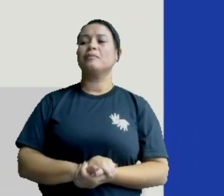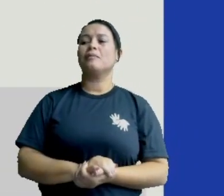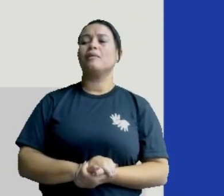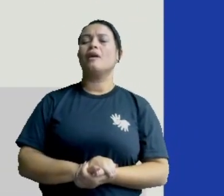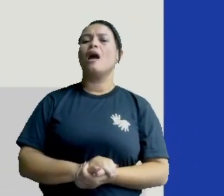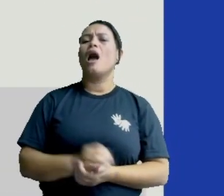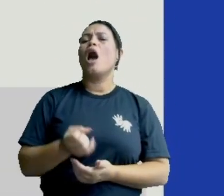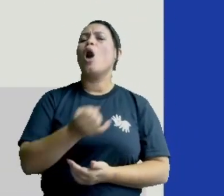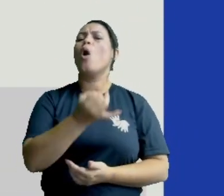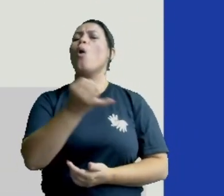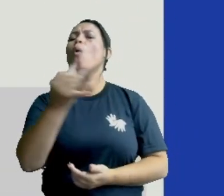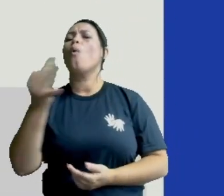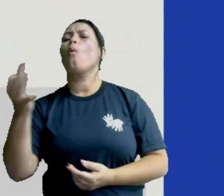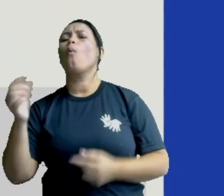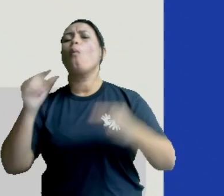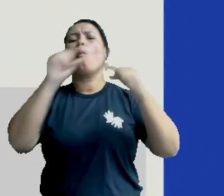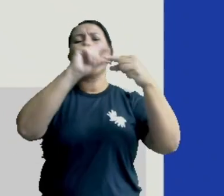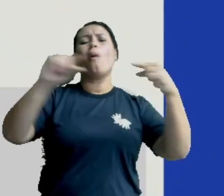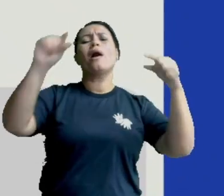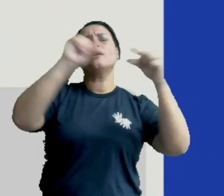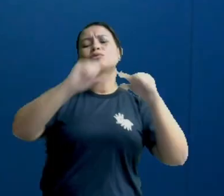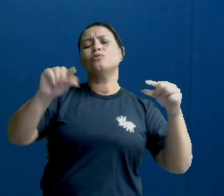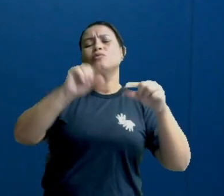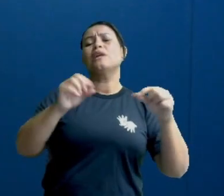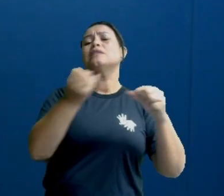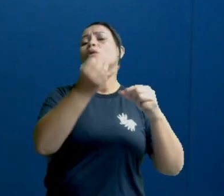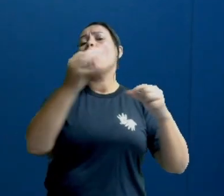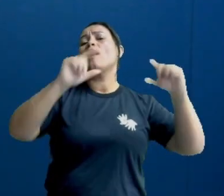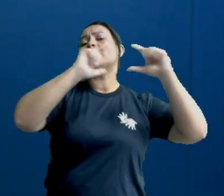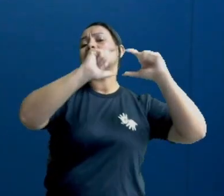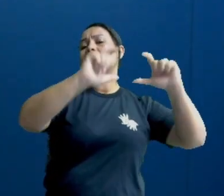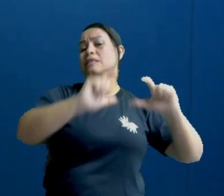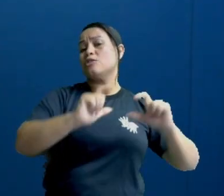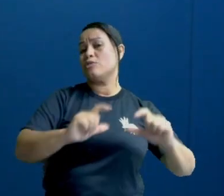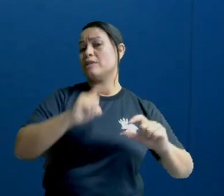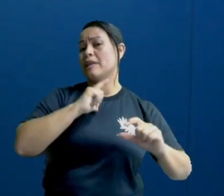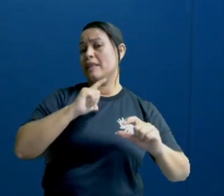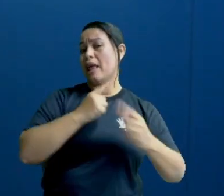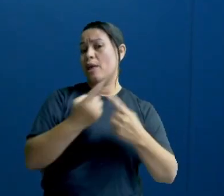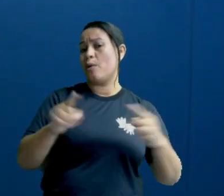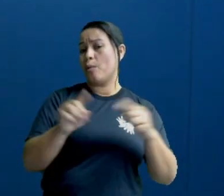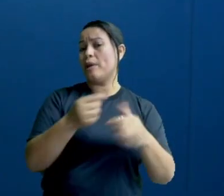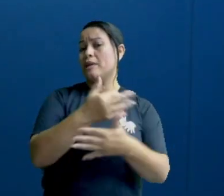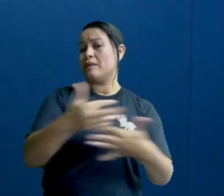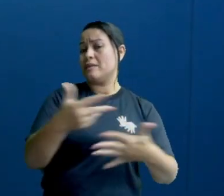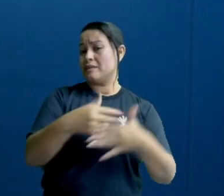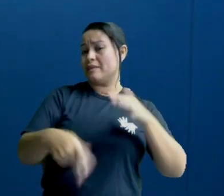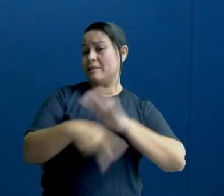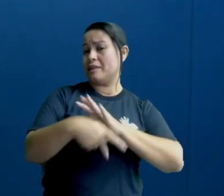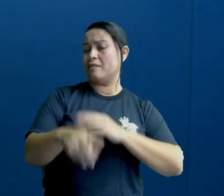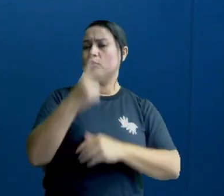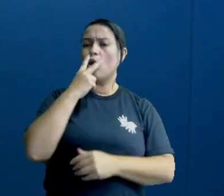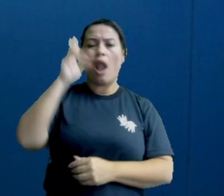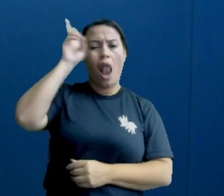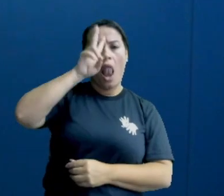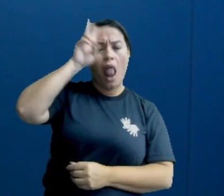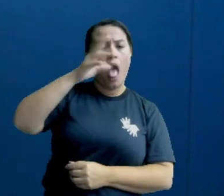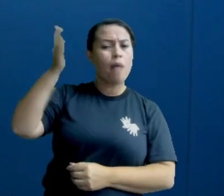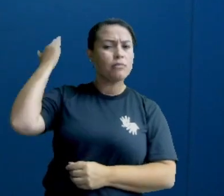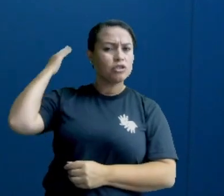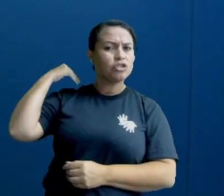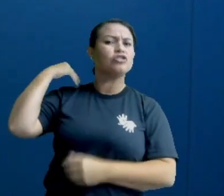Bom, quantos versos e quantas estrofes possui um hino da cidade da Vitória? Lembra que fizemos a contagem